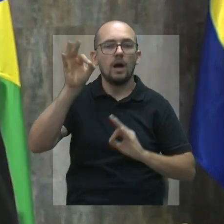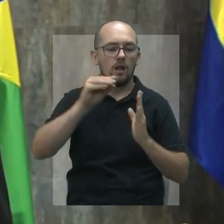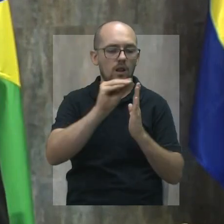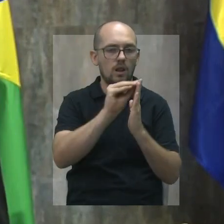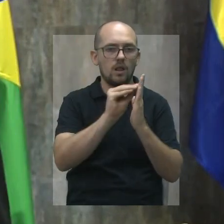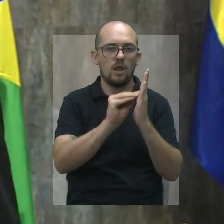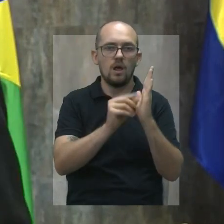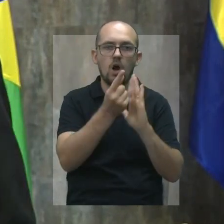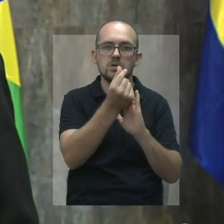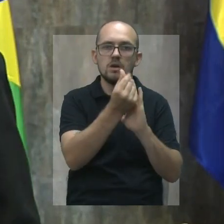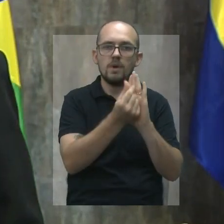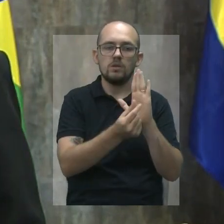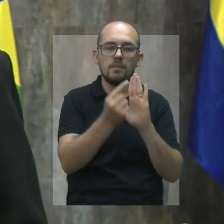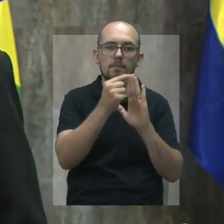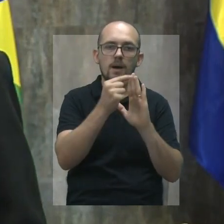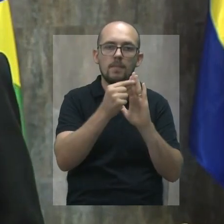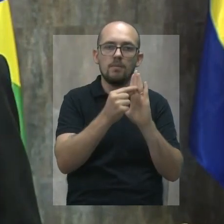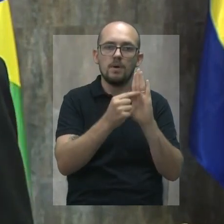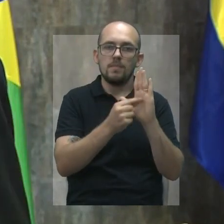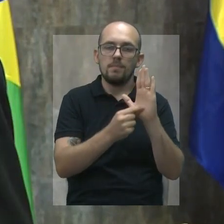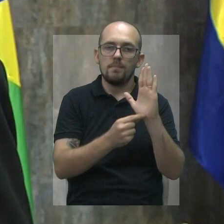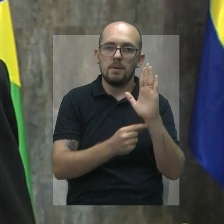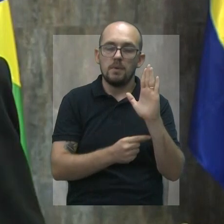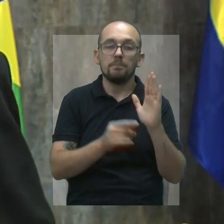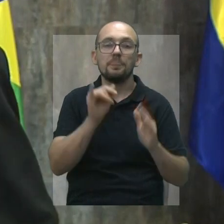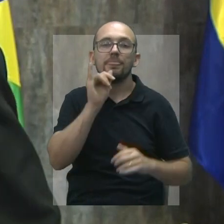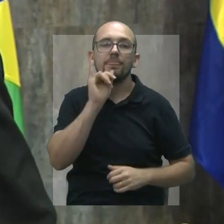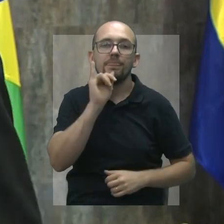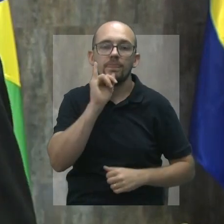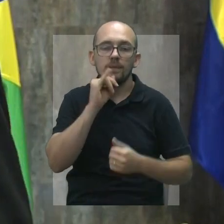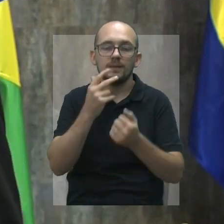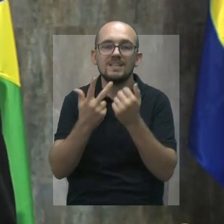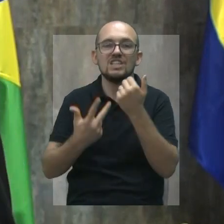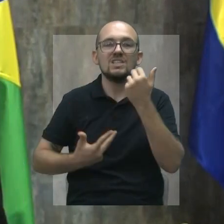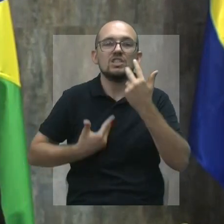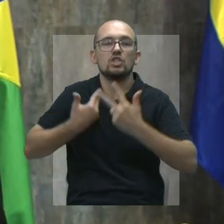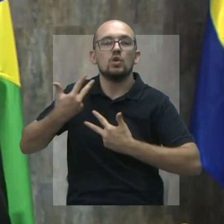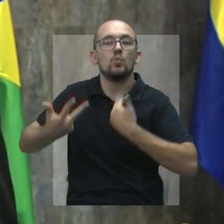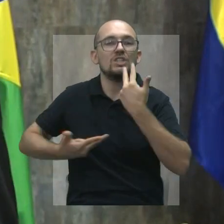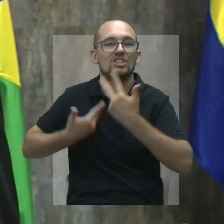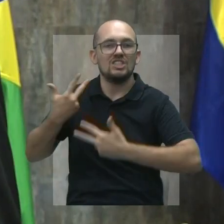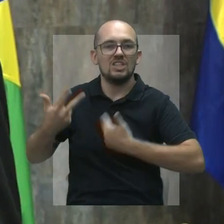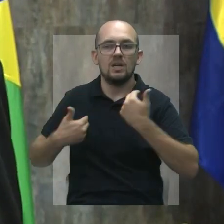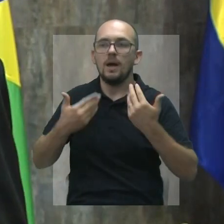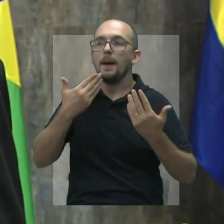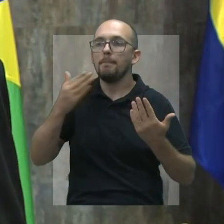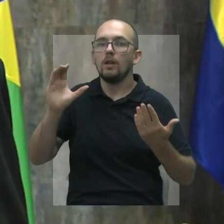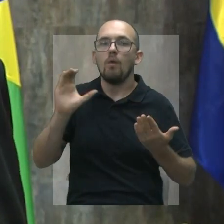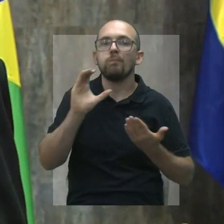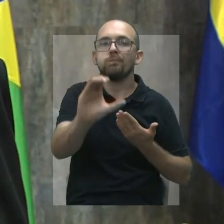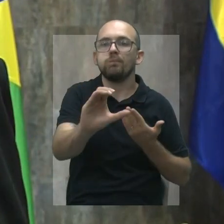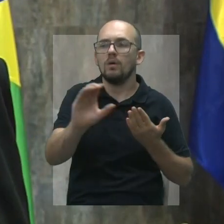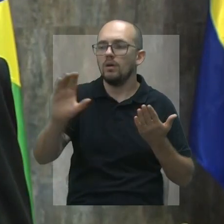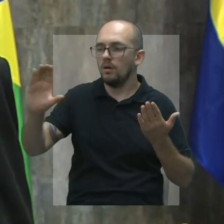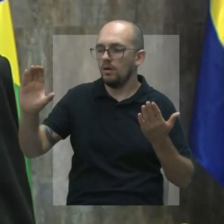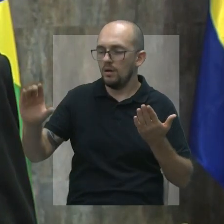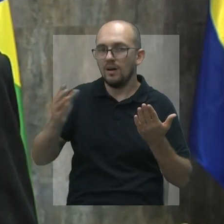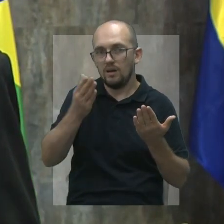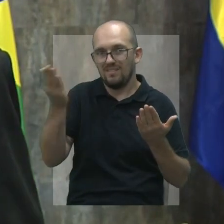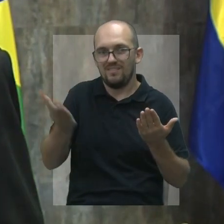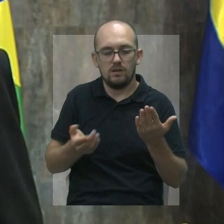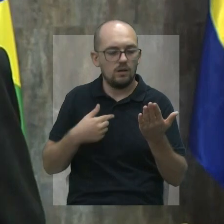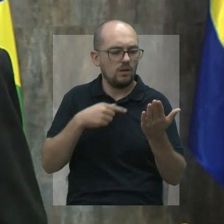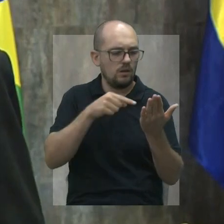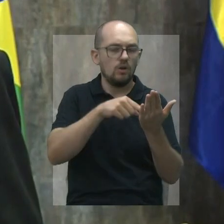sua estimativa, né? Então, no caso, as cirurgias eletivas já estão contempladas no projeto de lei orçamentária